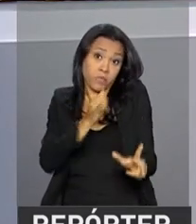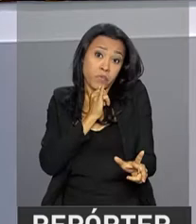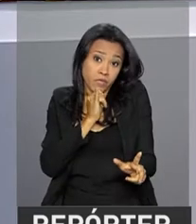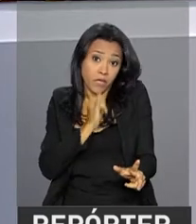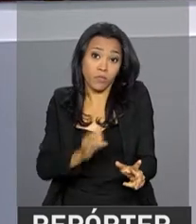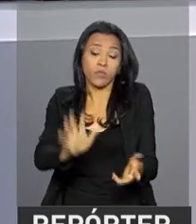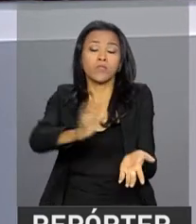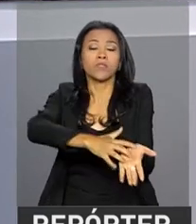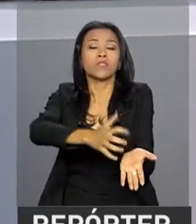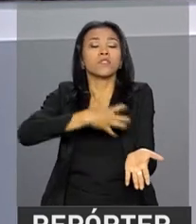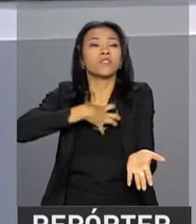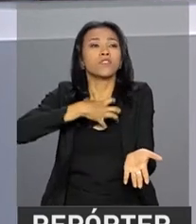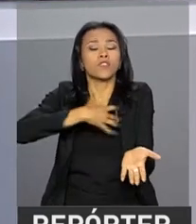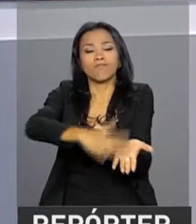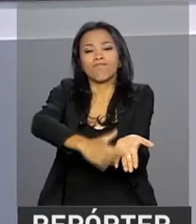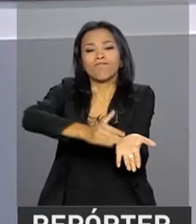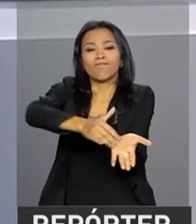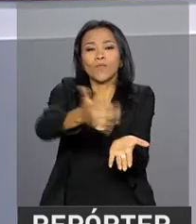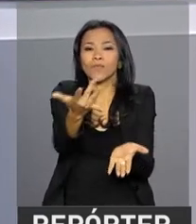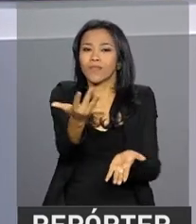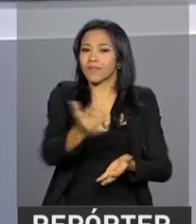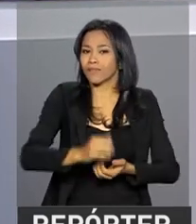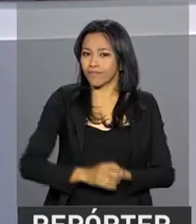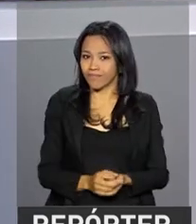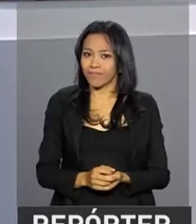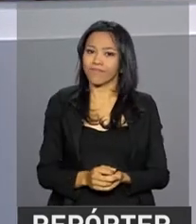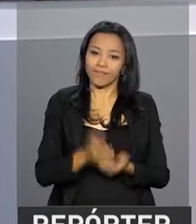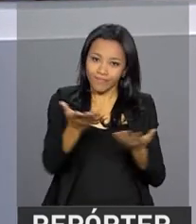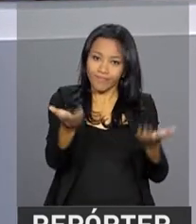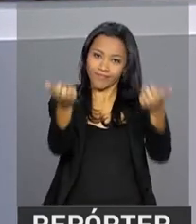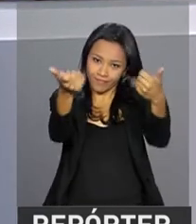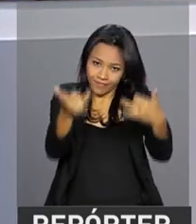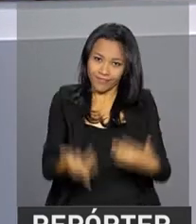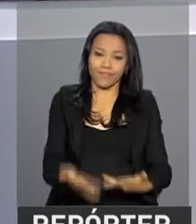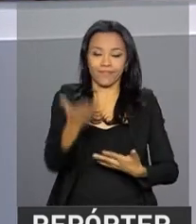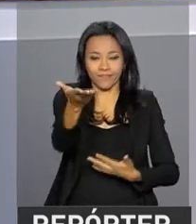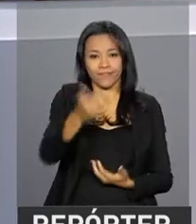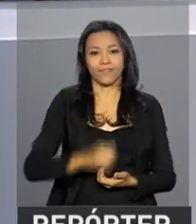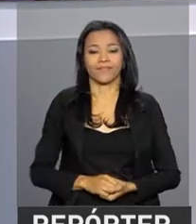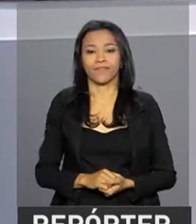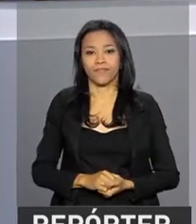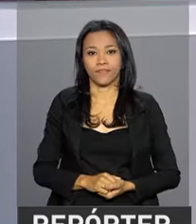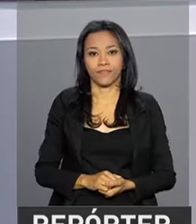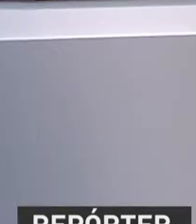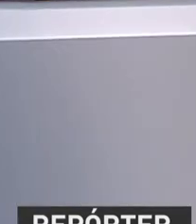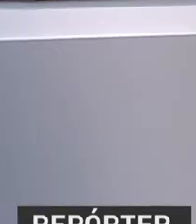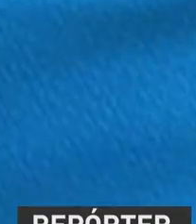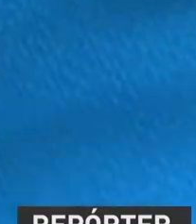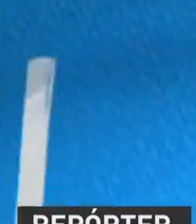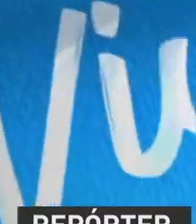exemplo, sentir a pintura com os dedos. O repórter José Luiz conta pra gente.